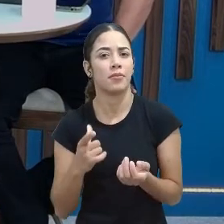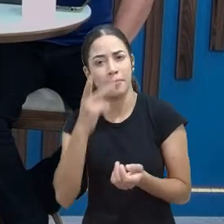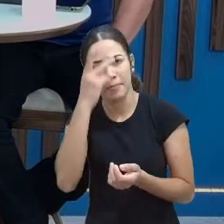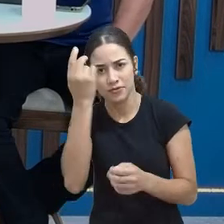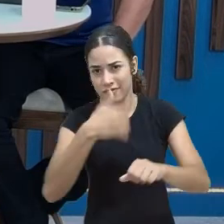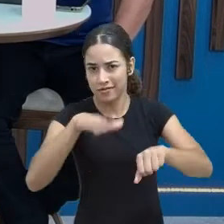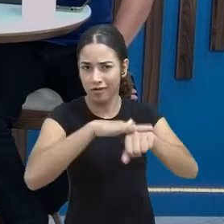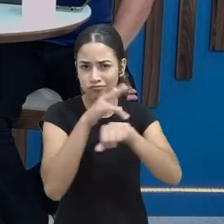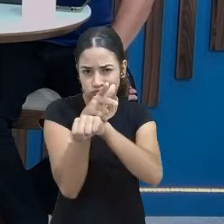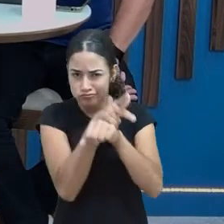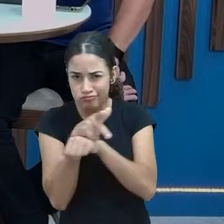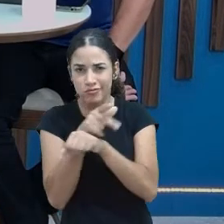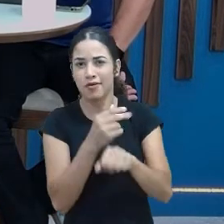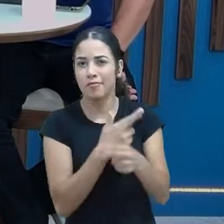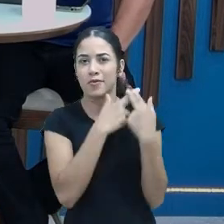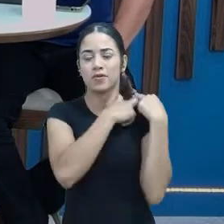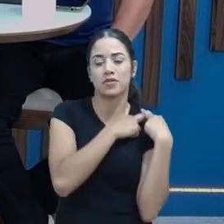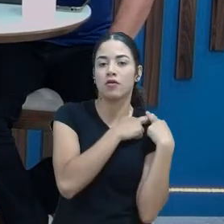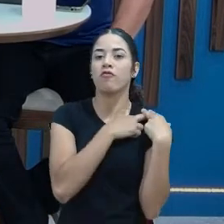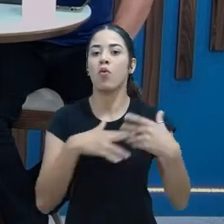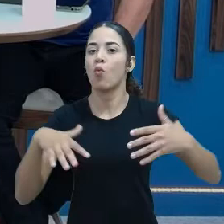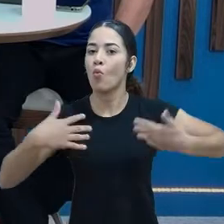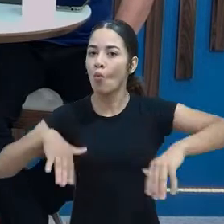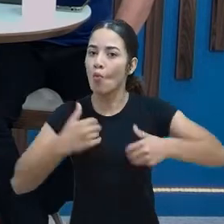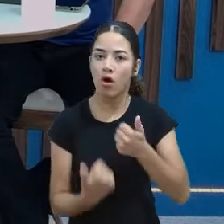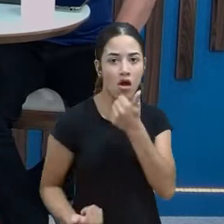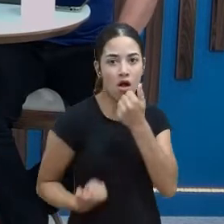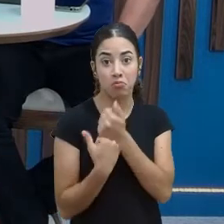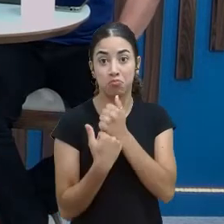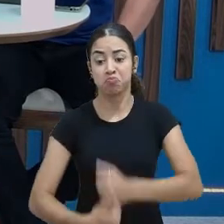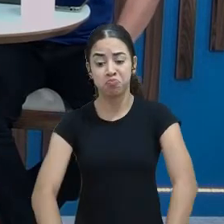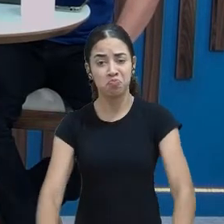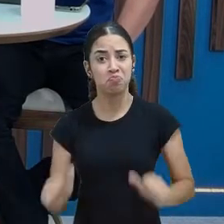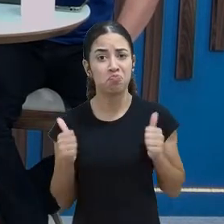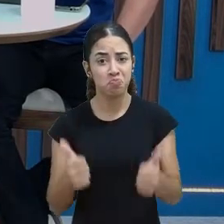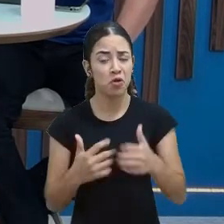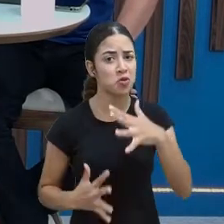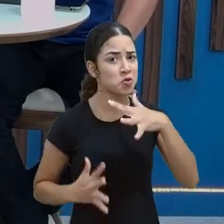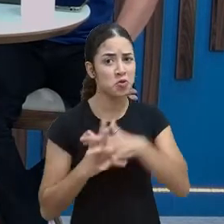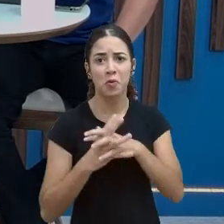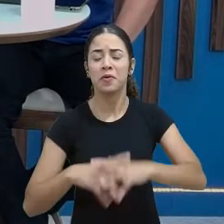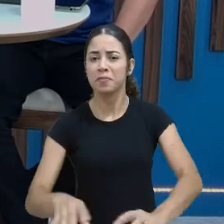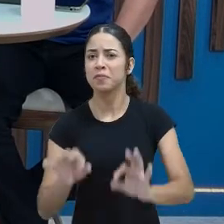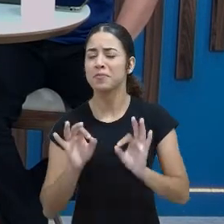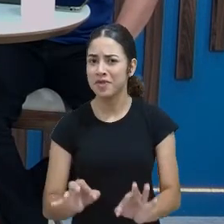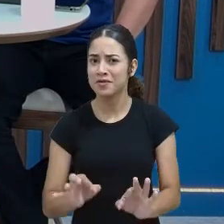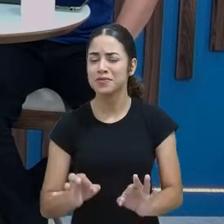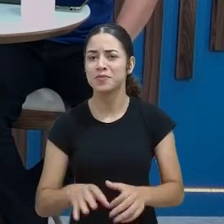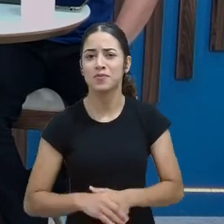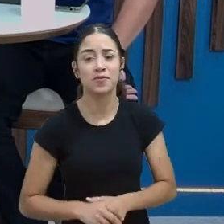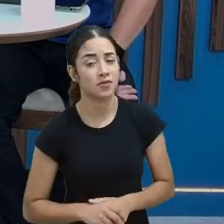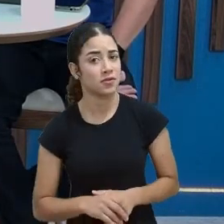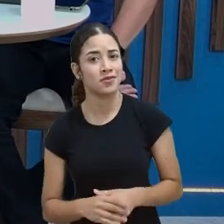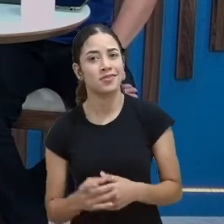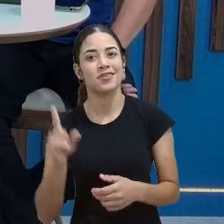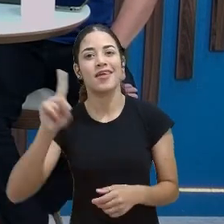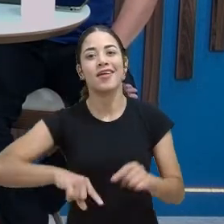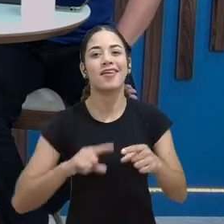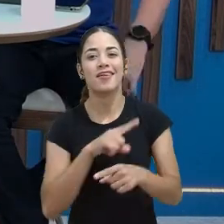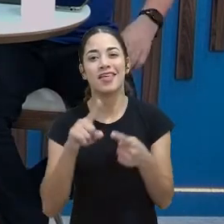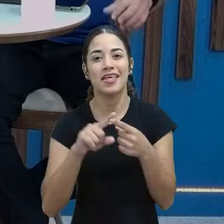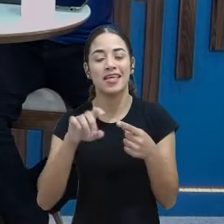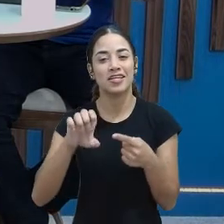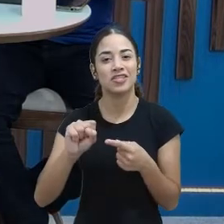também na produção, que dá uma assessoria, olha, show, top de linha, viu, professor Giorgio? Que é